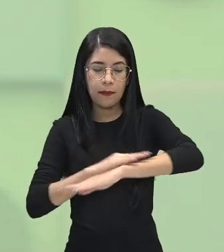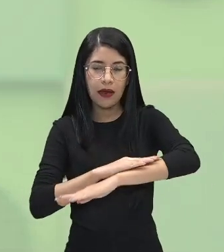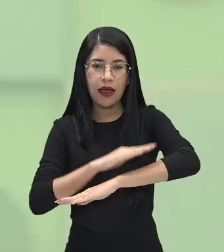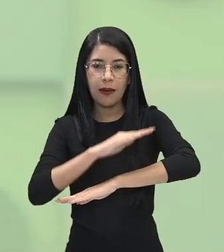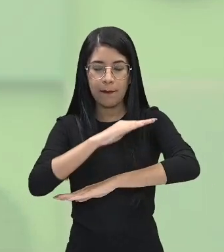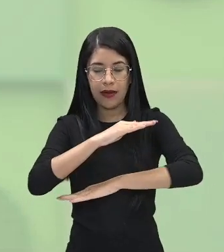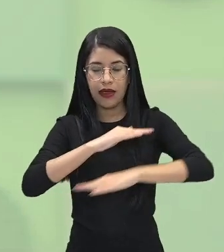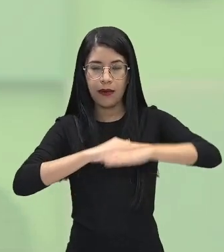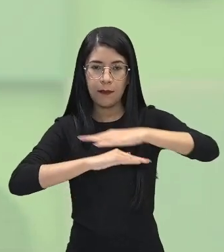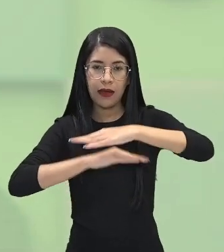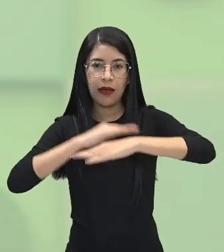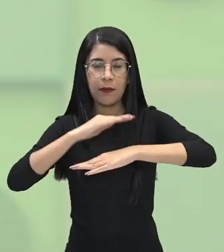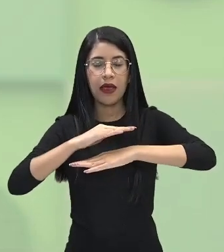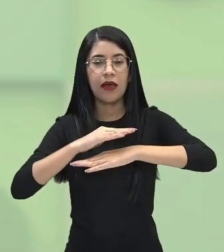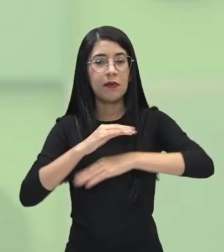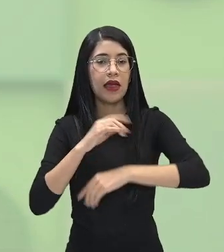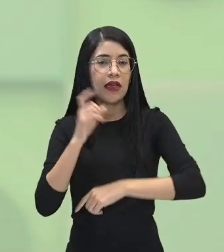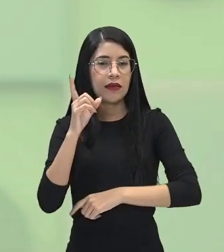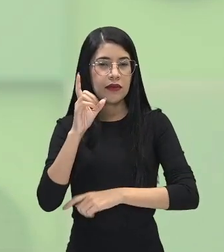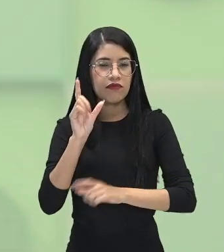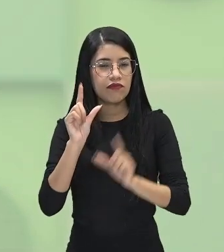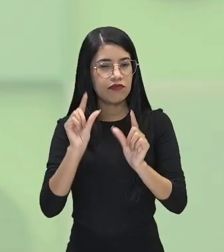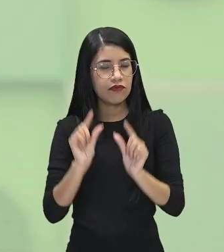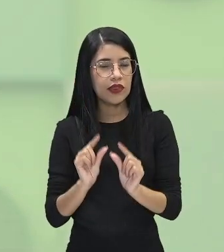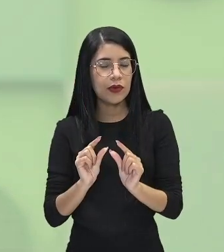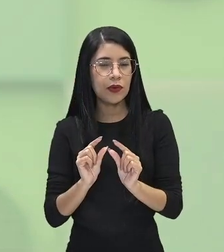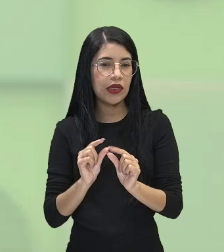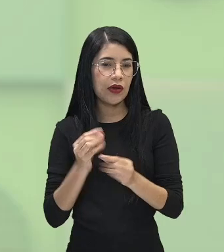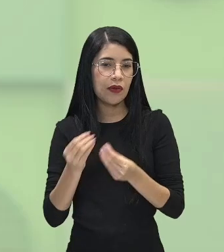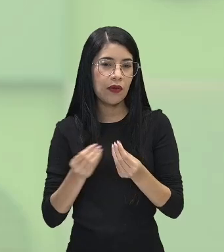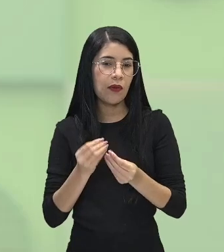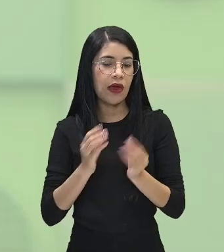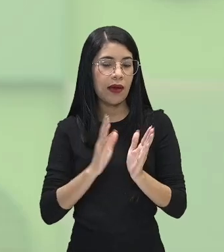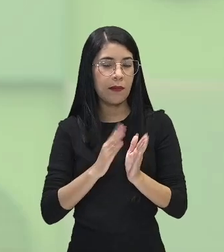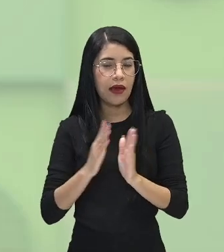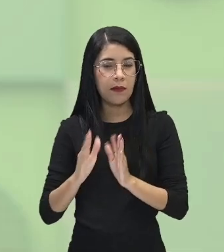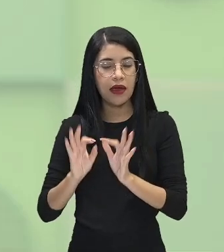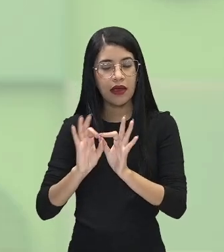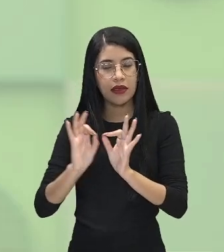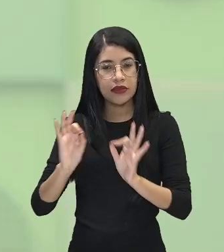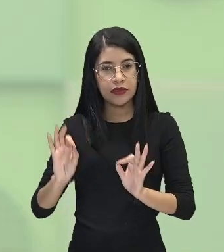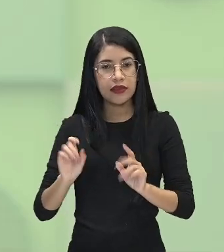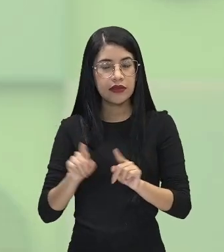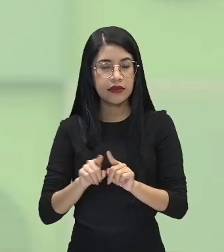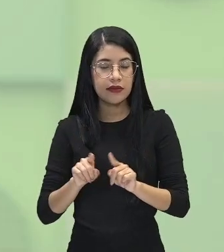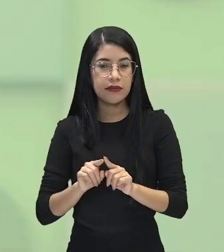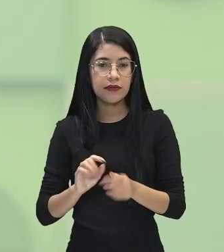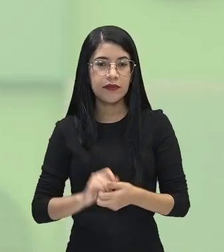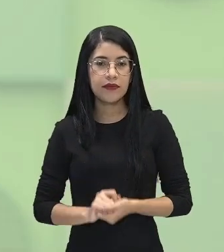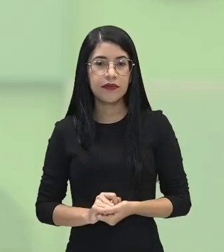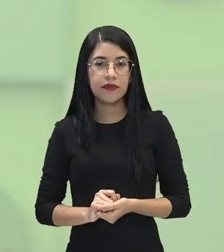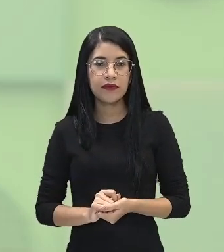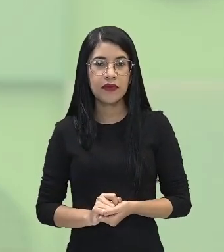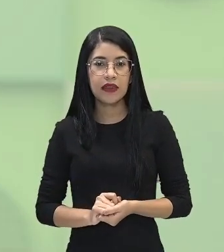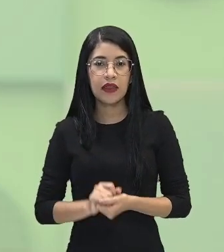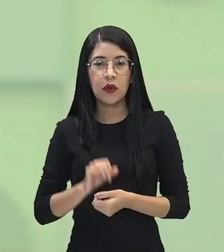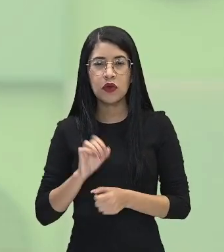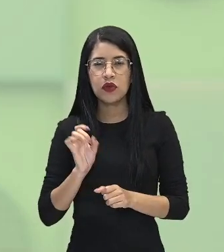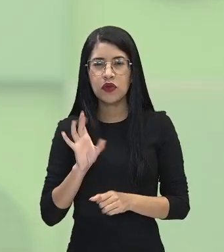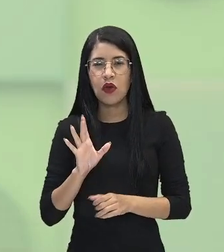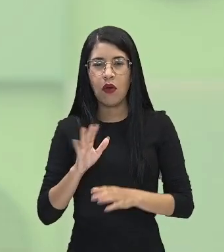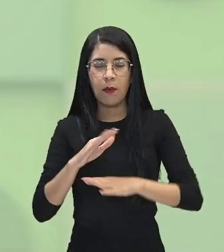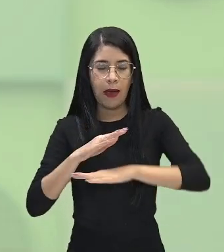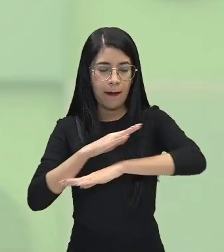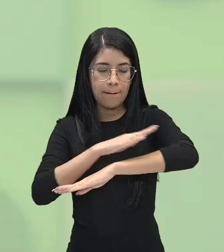para diminuir esse processo, né? Para diminuir aí essa distância. Então, ao invés de fazer um plano inclinado, uma